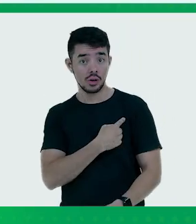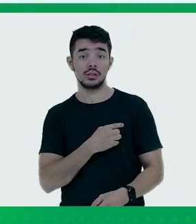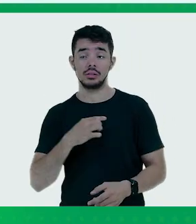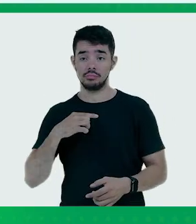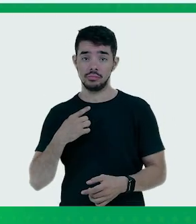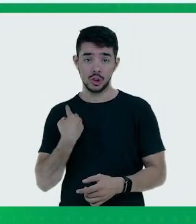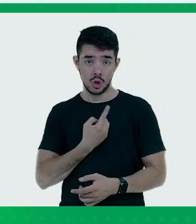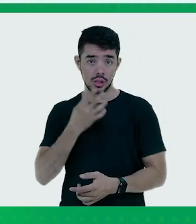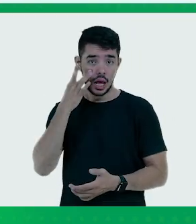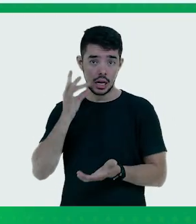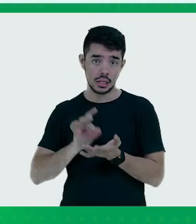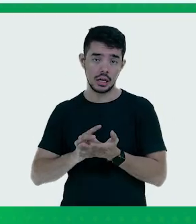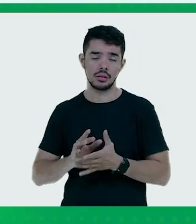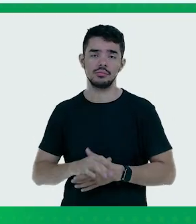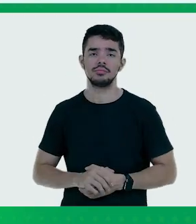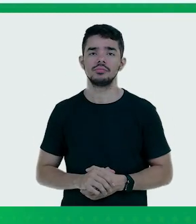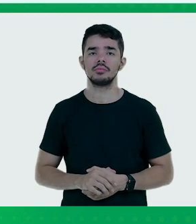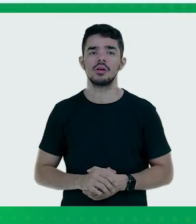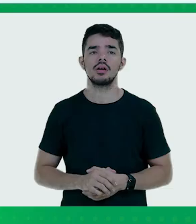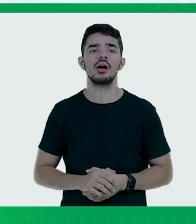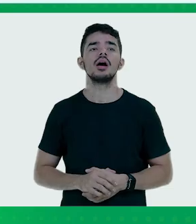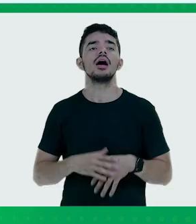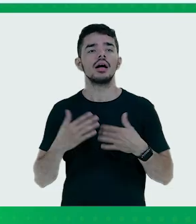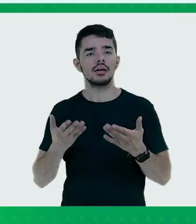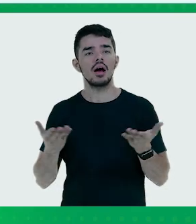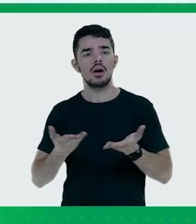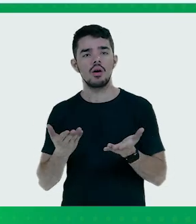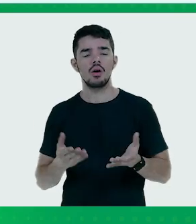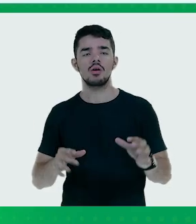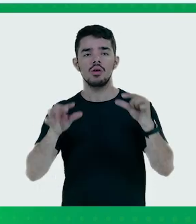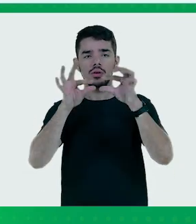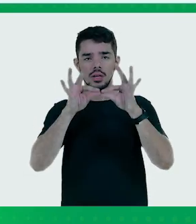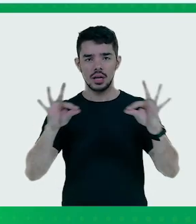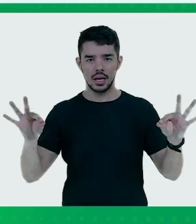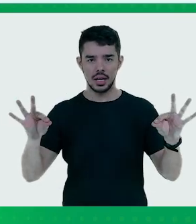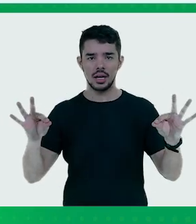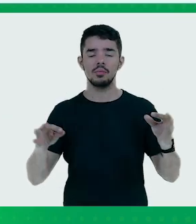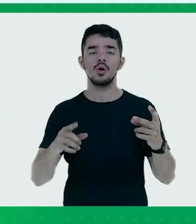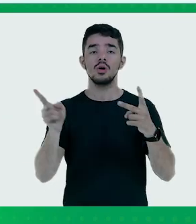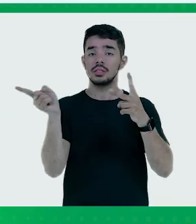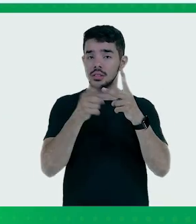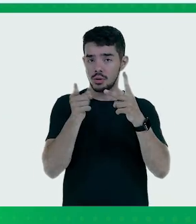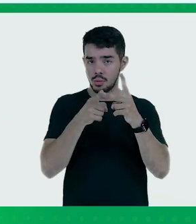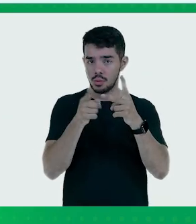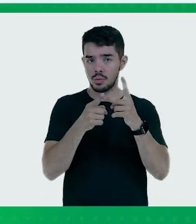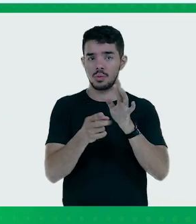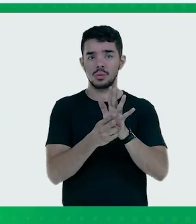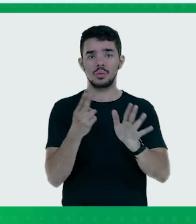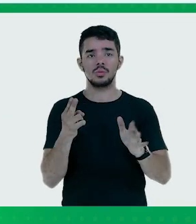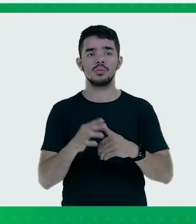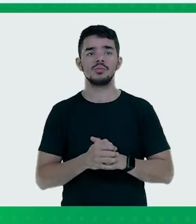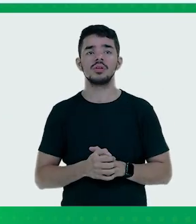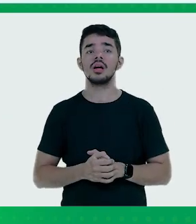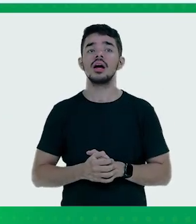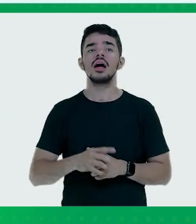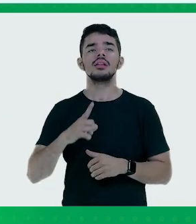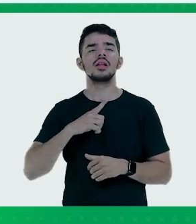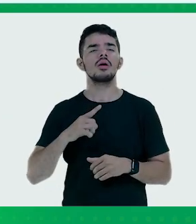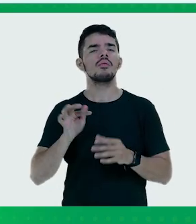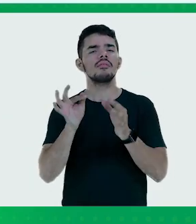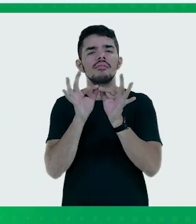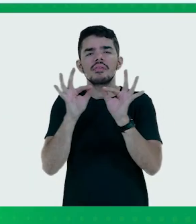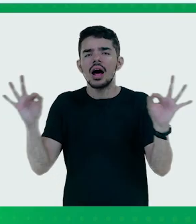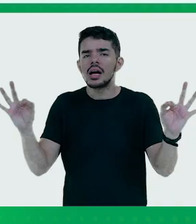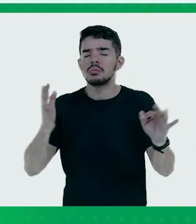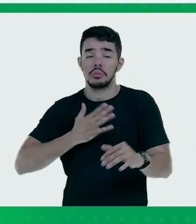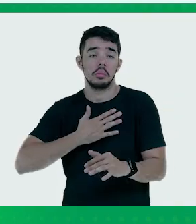nossas realidades. Dito isso, trazendo agora um trecho do Triste Fim de Policarpo Quaresma, ele traz aí uma frase que